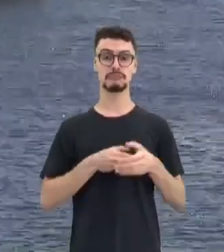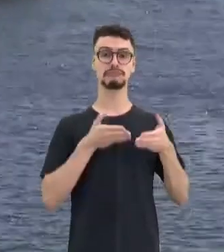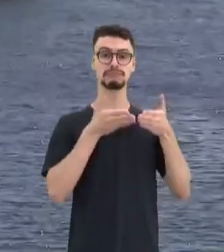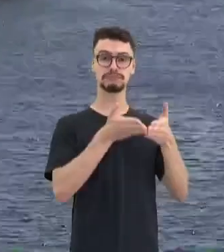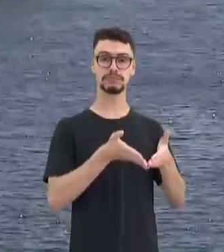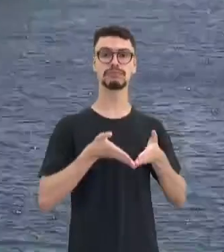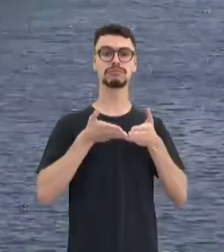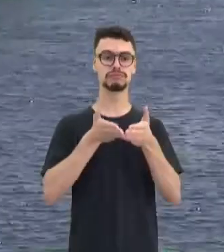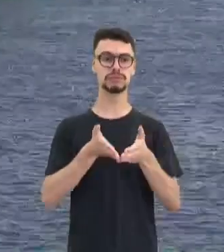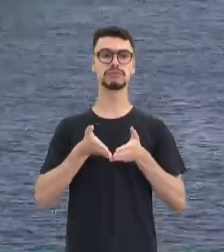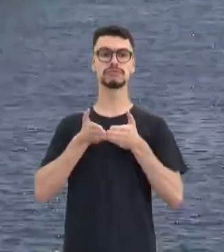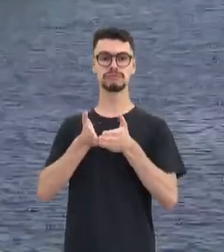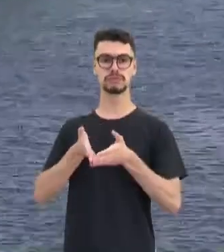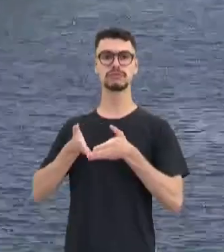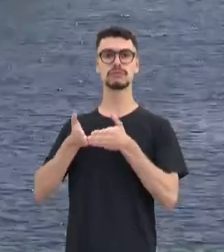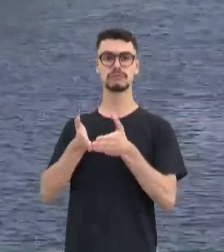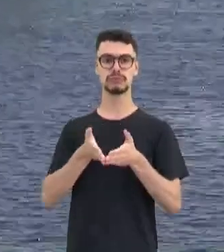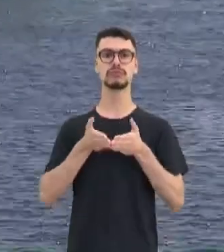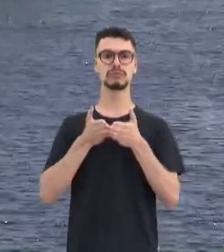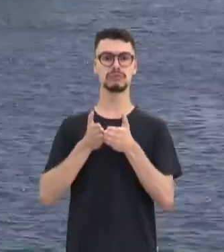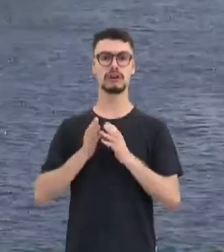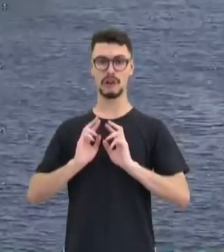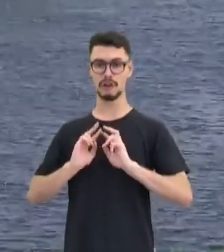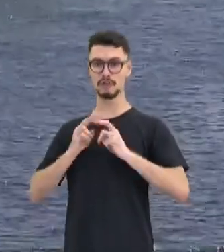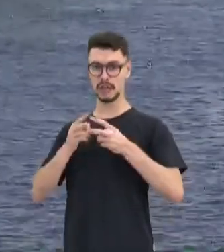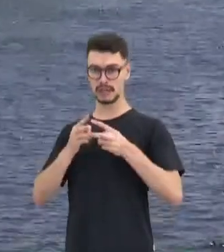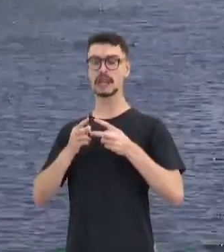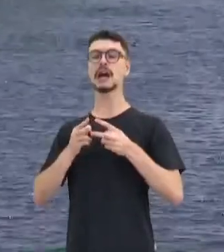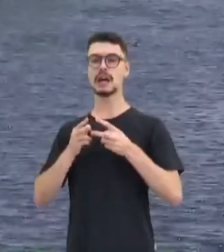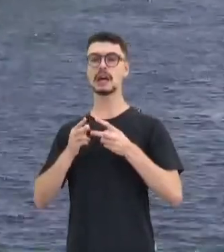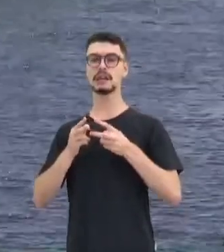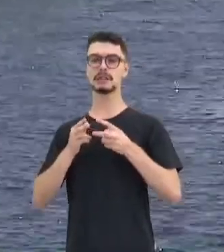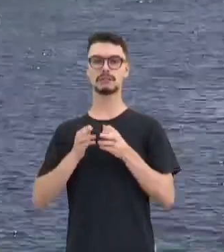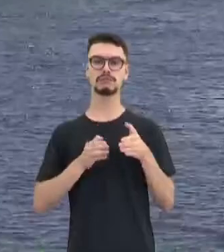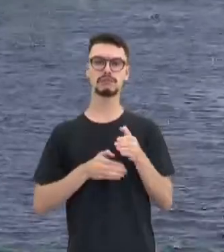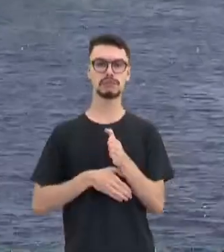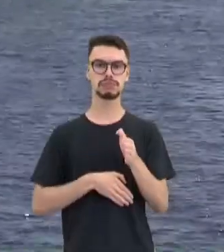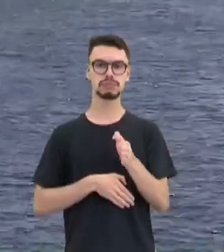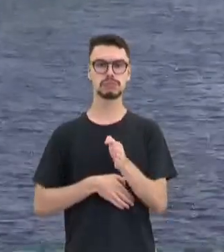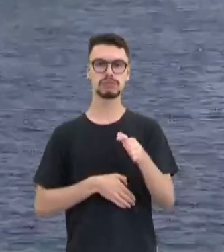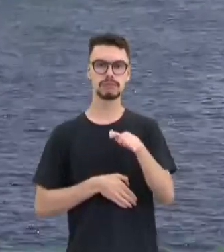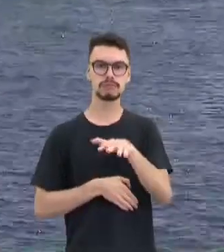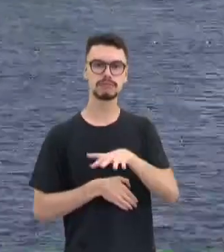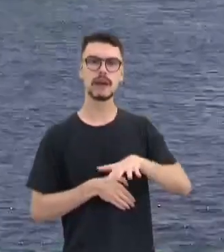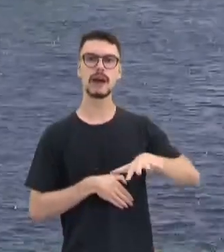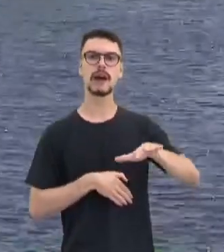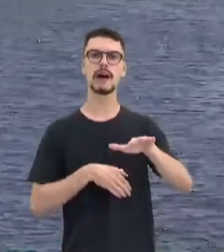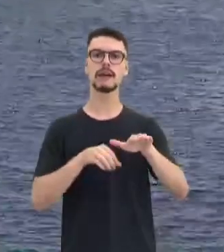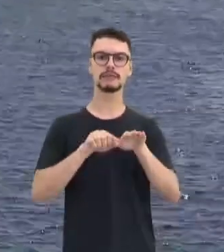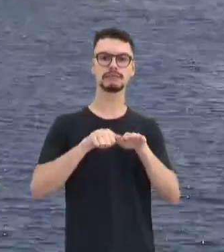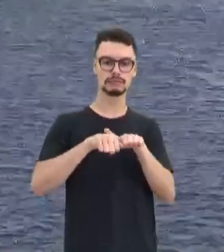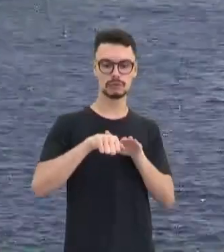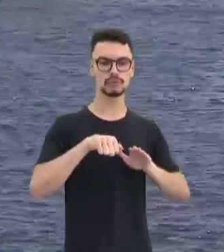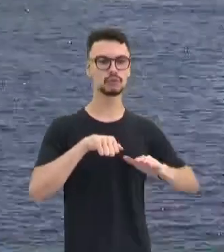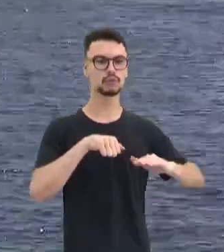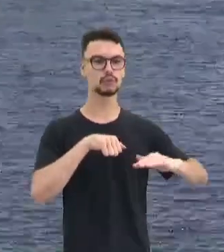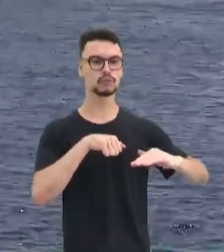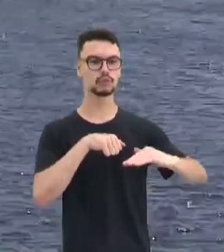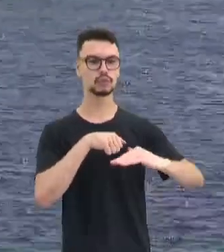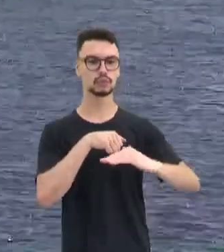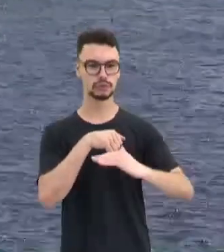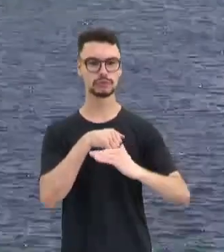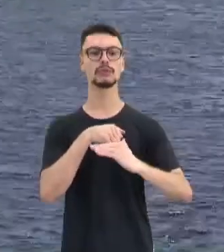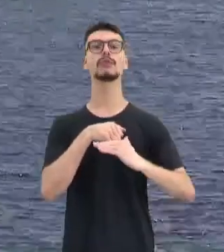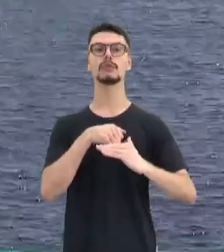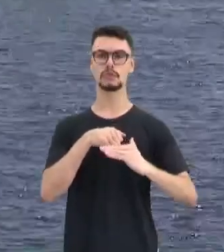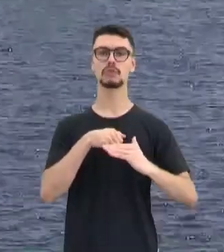saem aqui da Ilha dos Valadares, vão passar aqui por toda a extensão da Baía de Paranaguá, fazendo, então, mais um ato